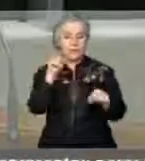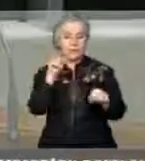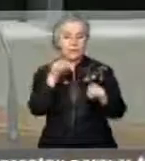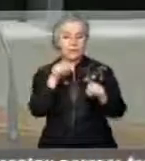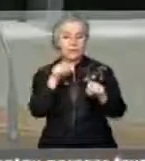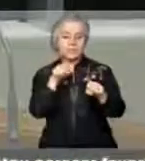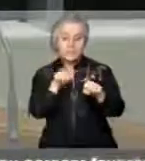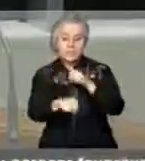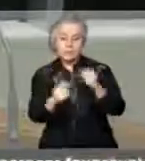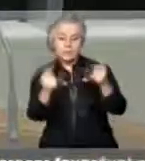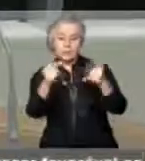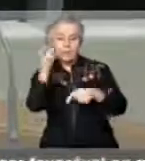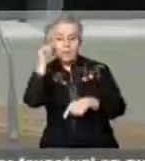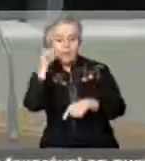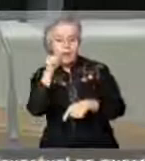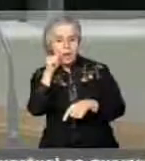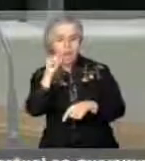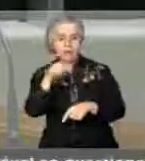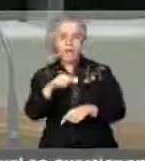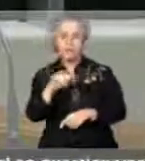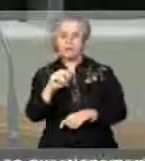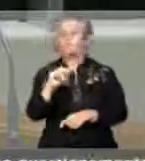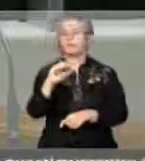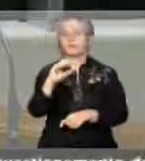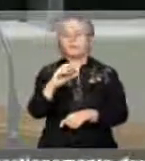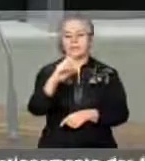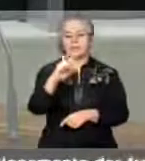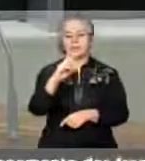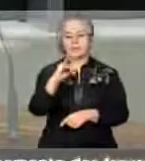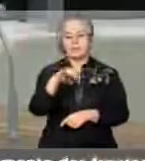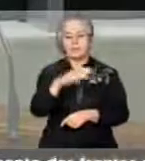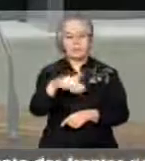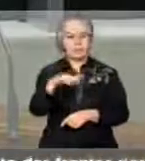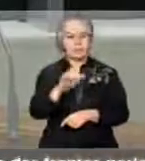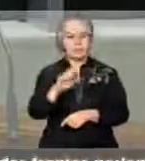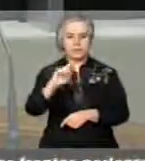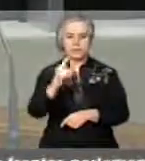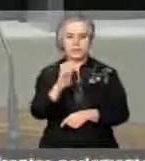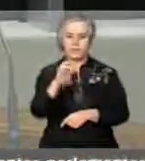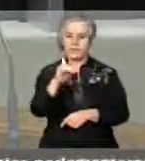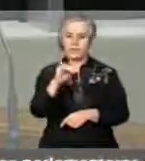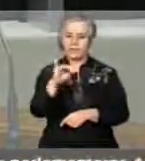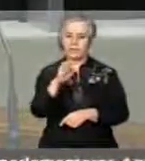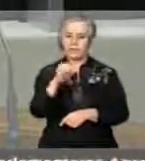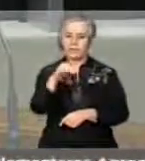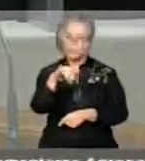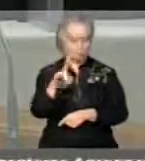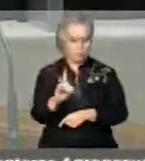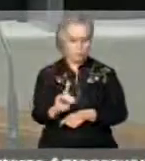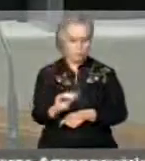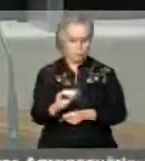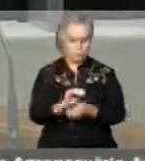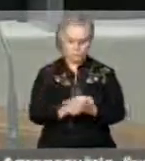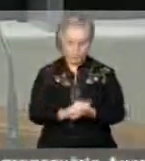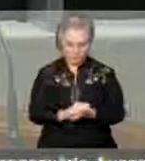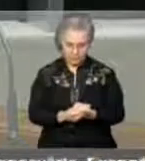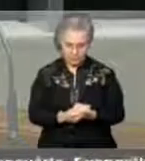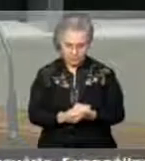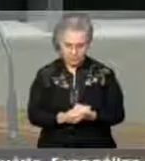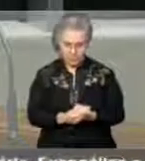homicídio qualificado, o que permite tirar da invisibilidade as inúmeras ocorrências criminais em razão de